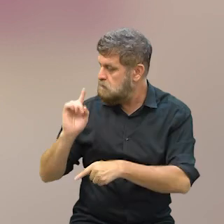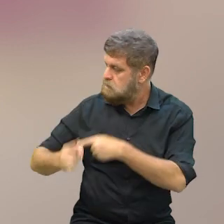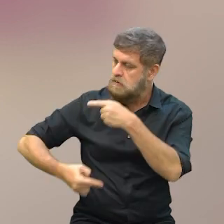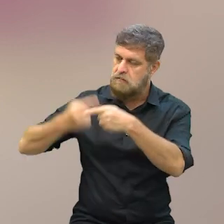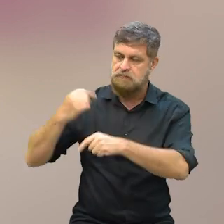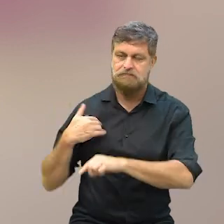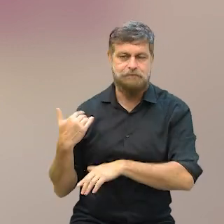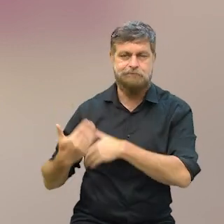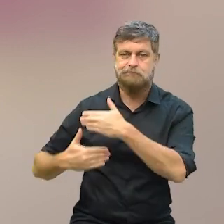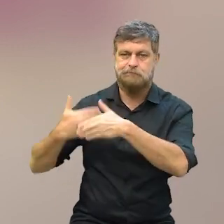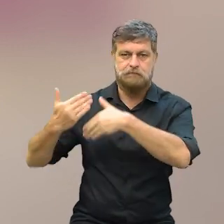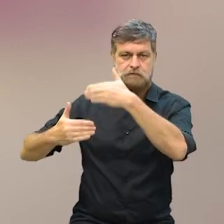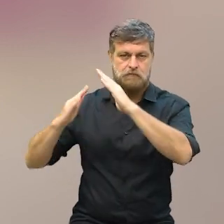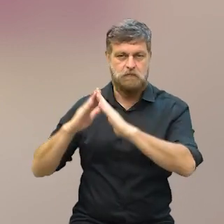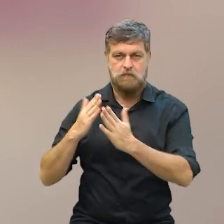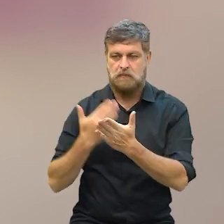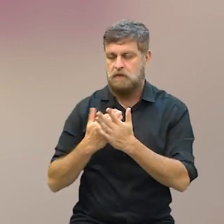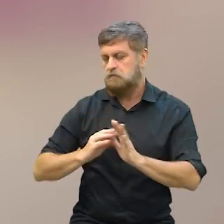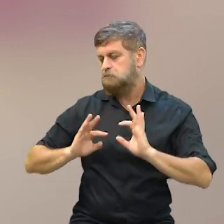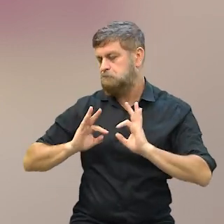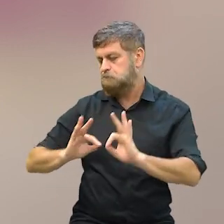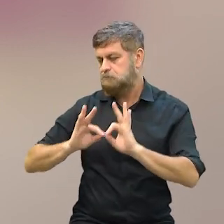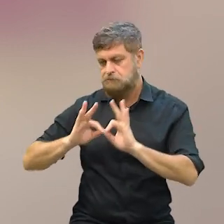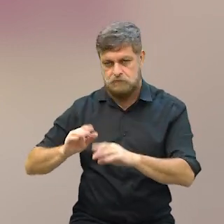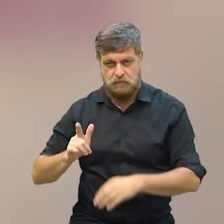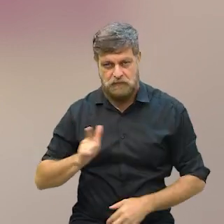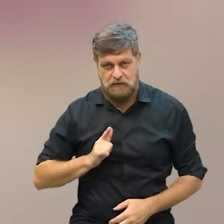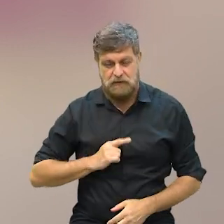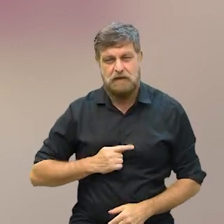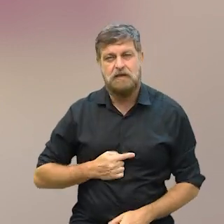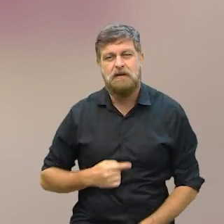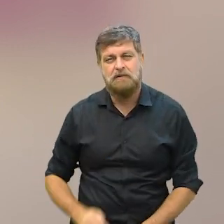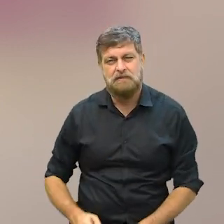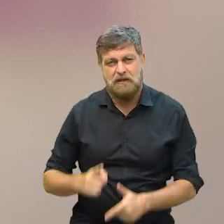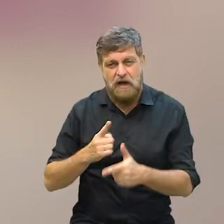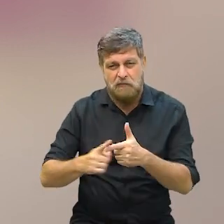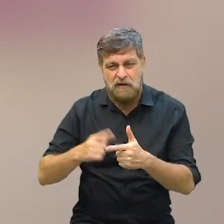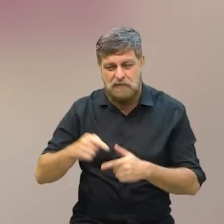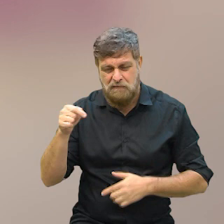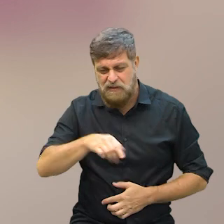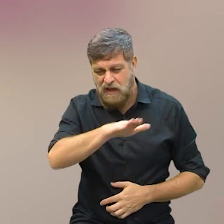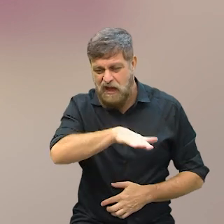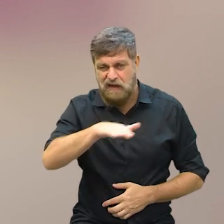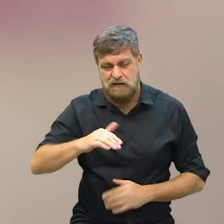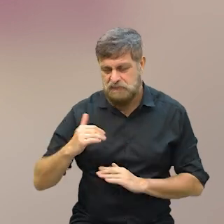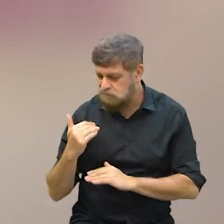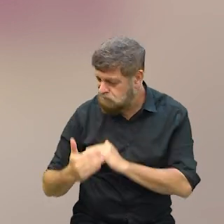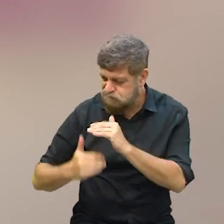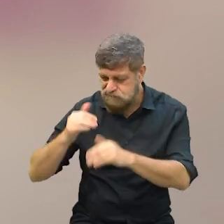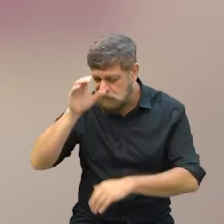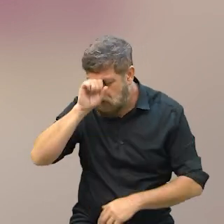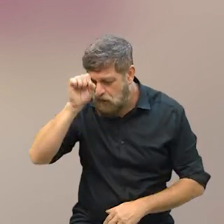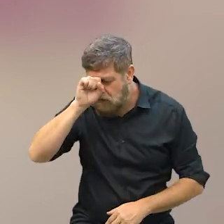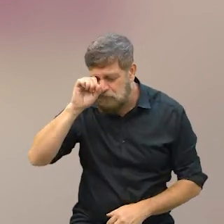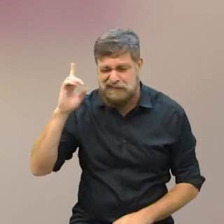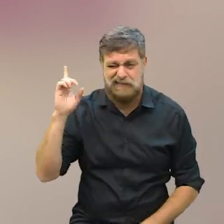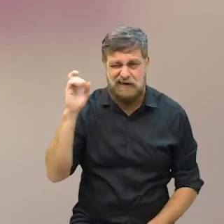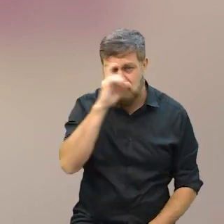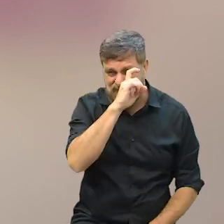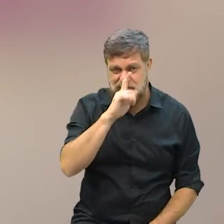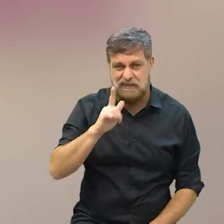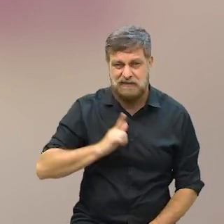vezes um desenvolvimento na escola muito bom. Então, uma das causas da criança não ter um desenvolvimento bom,